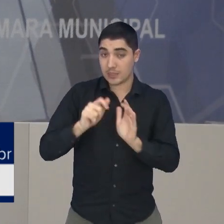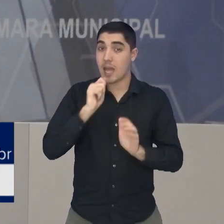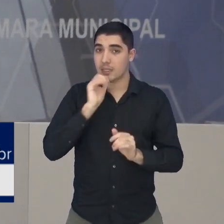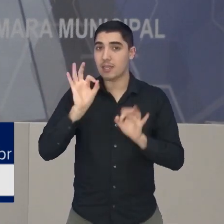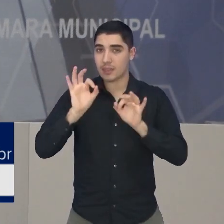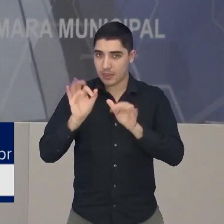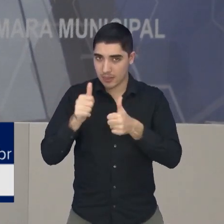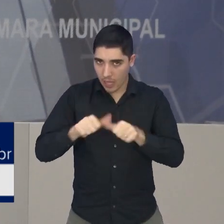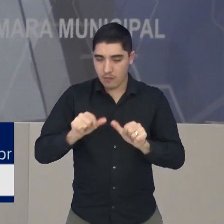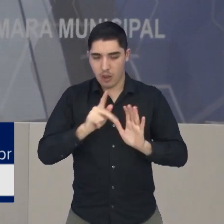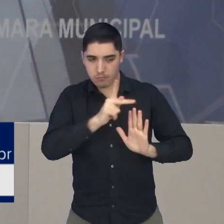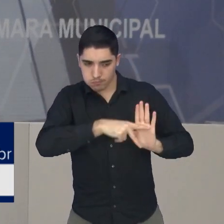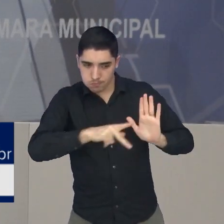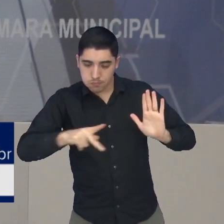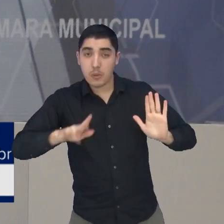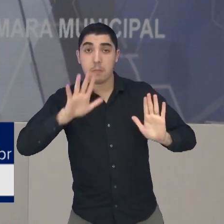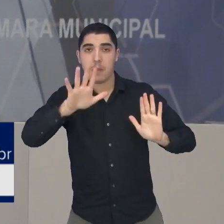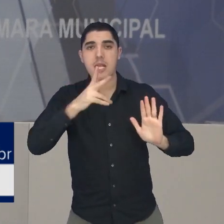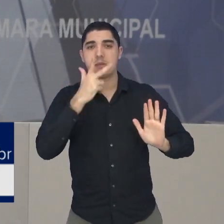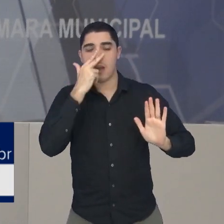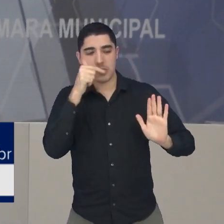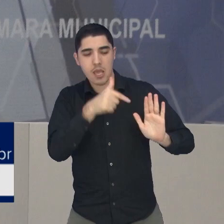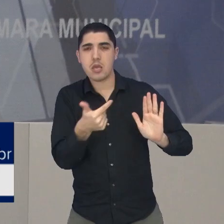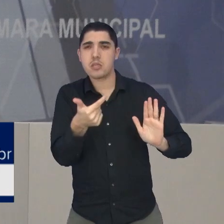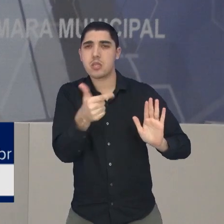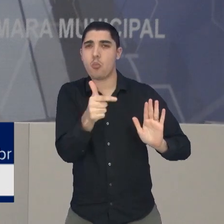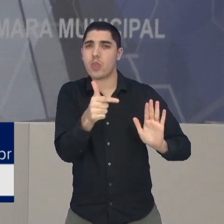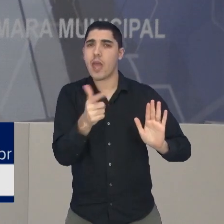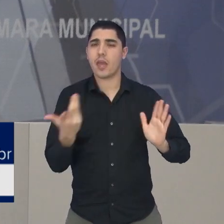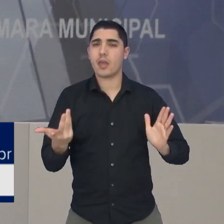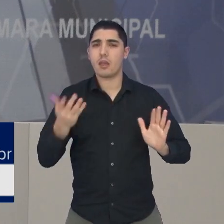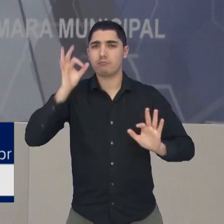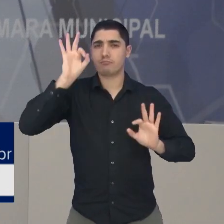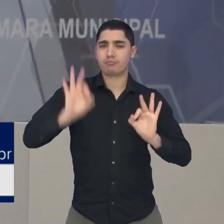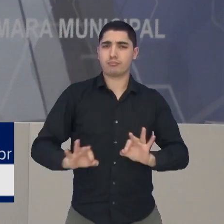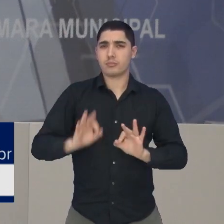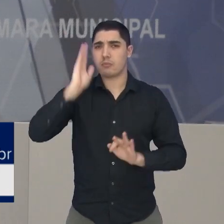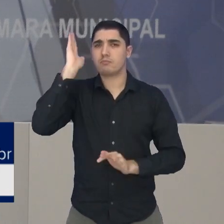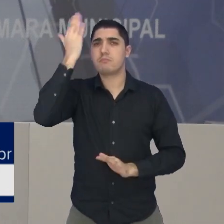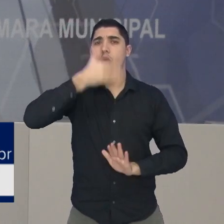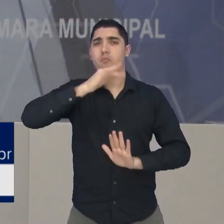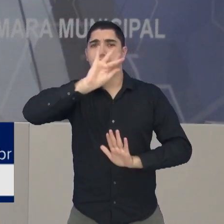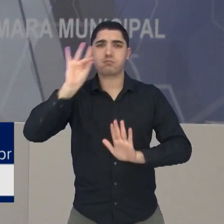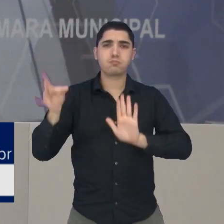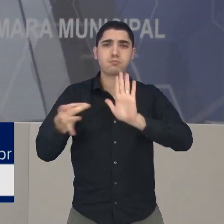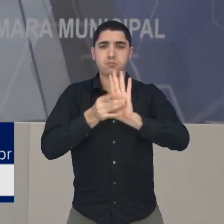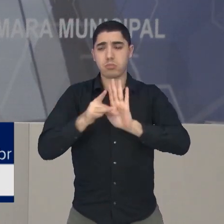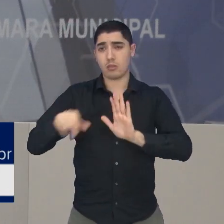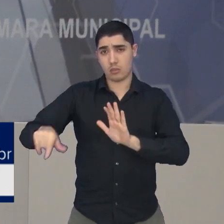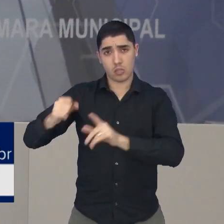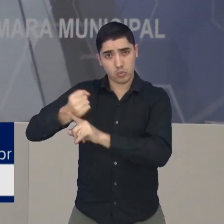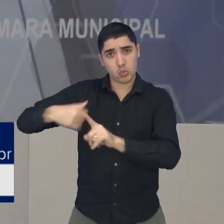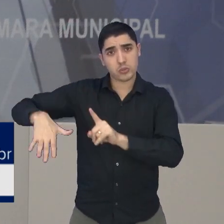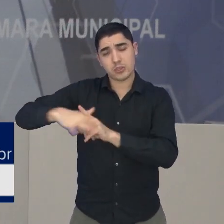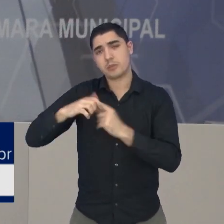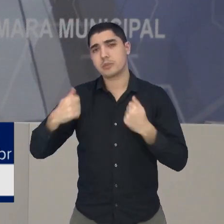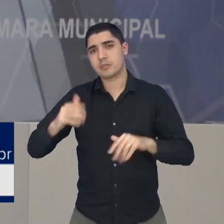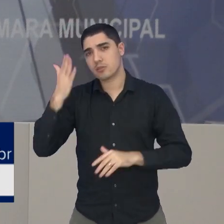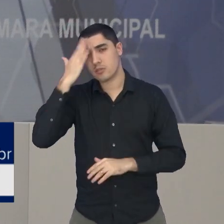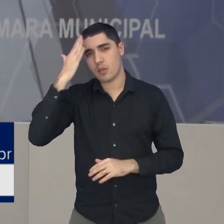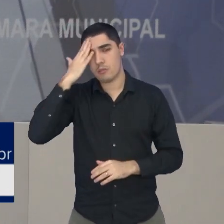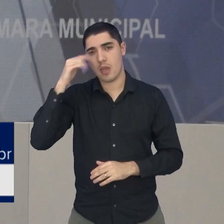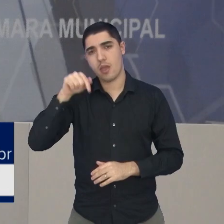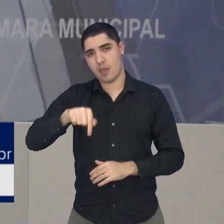sem a devida transparência, discussão com a sociedade, discussão com a Câmara Municipal, que representa